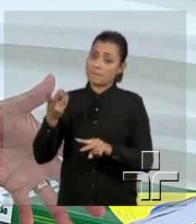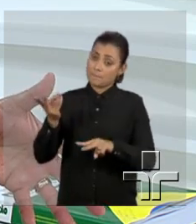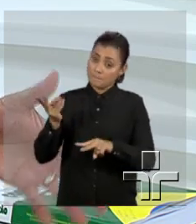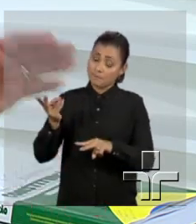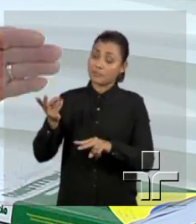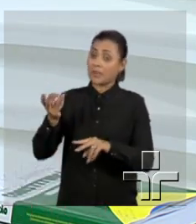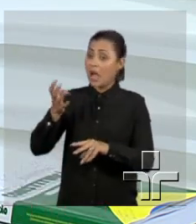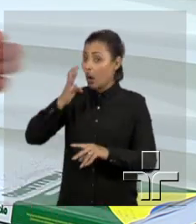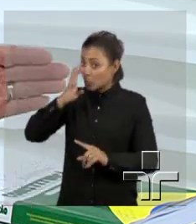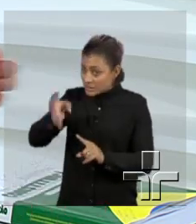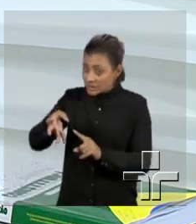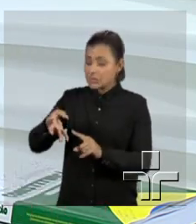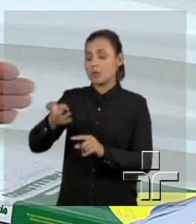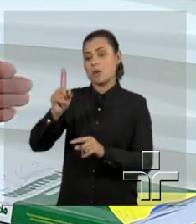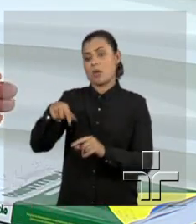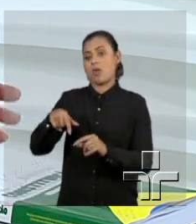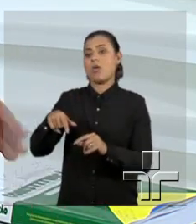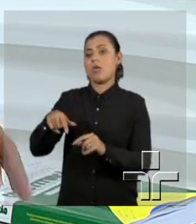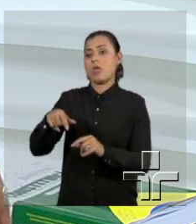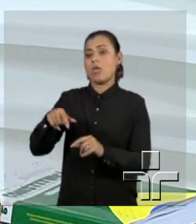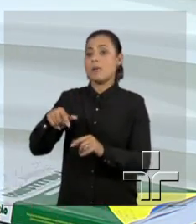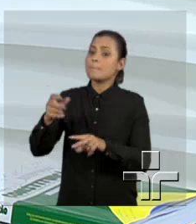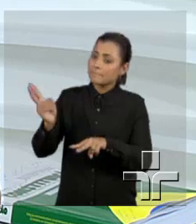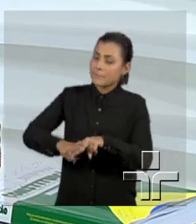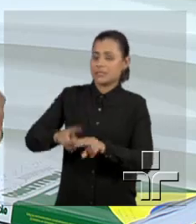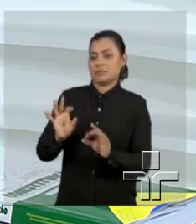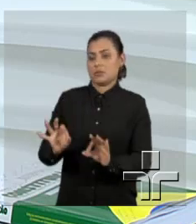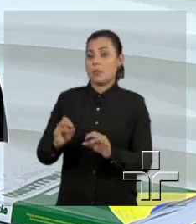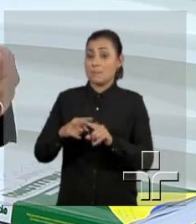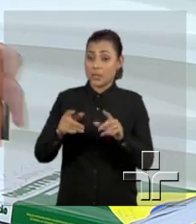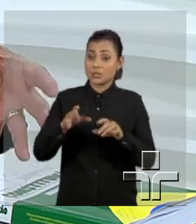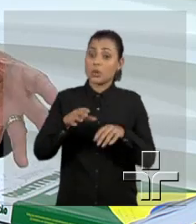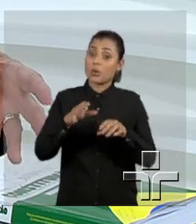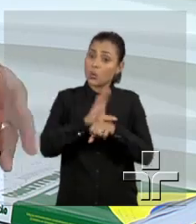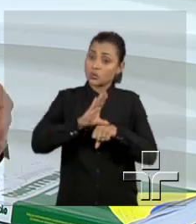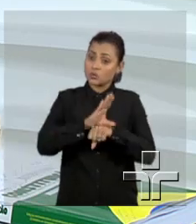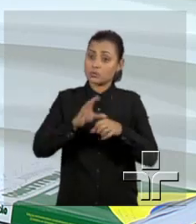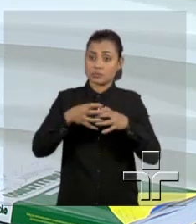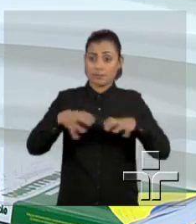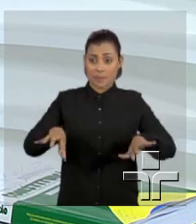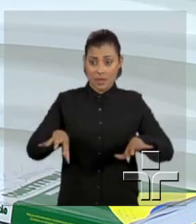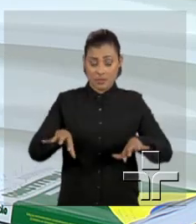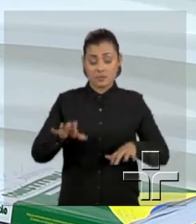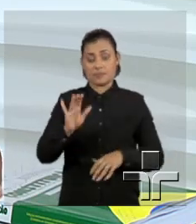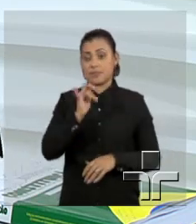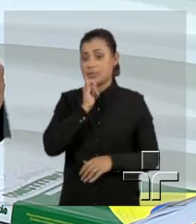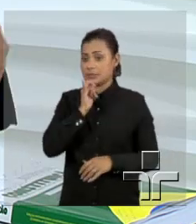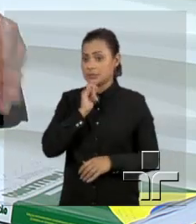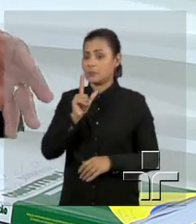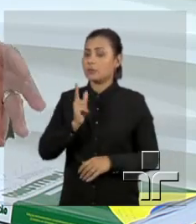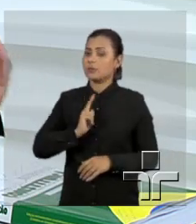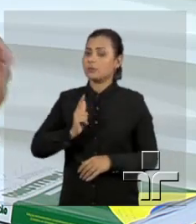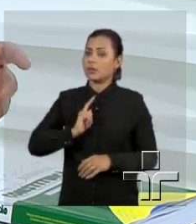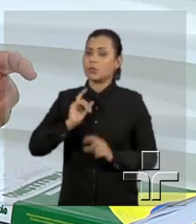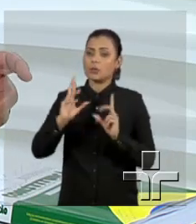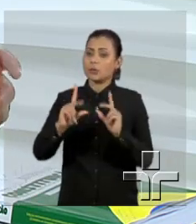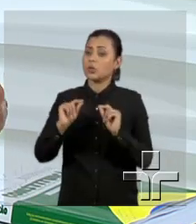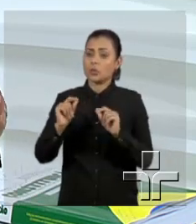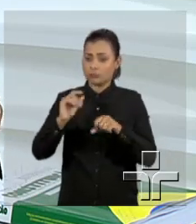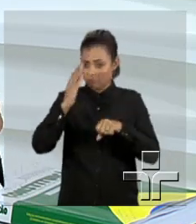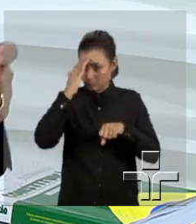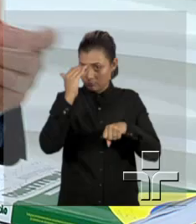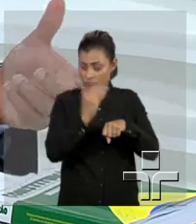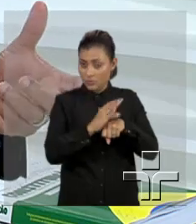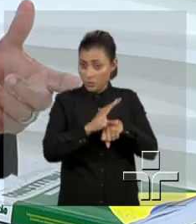é uma pena. A Constituição separa as coisas. Eu acho que pena propriamente dita, a ser cumprida, sobretudo, num